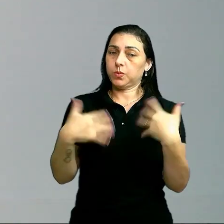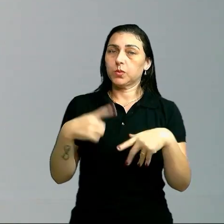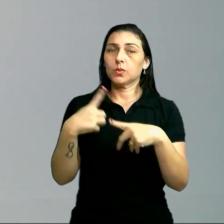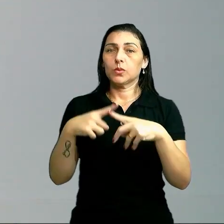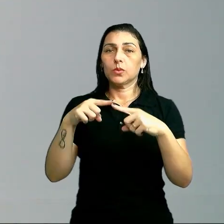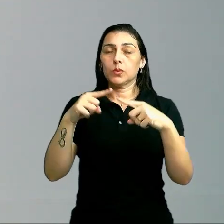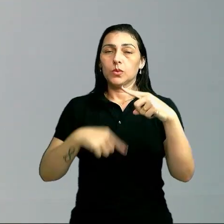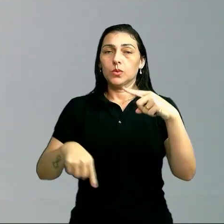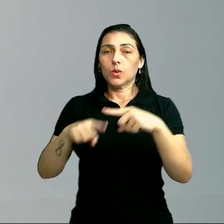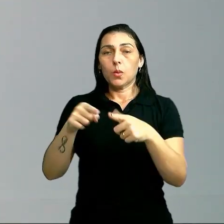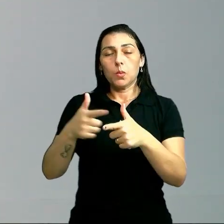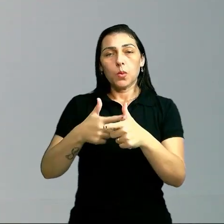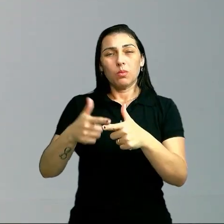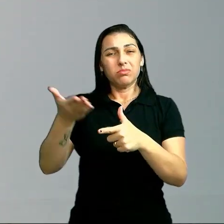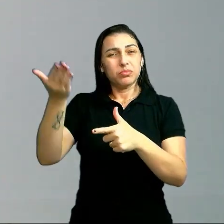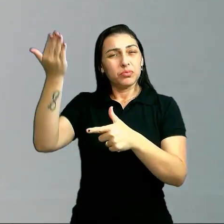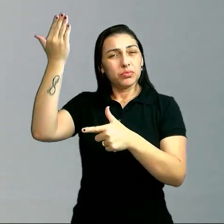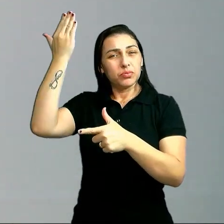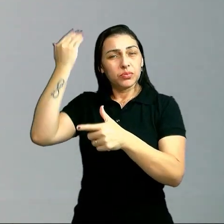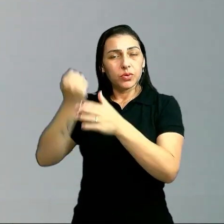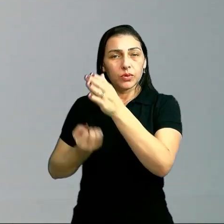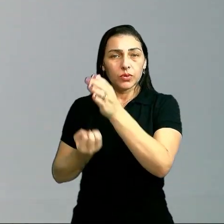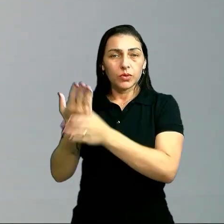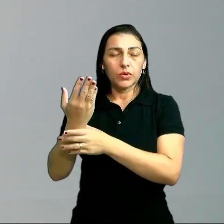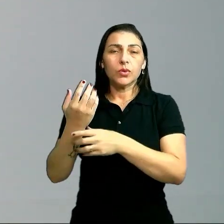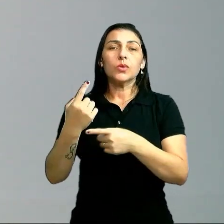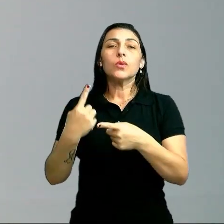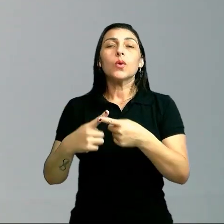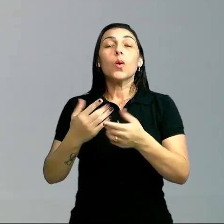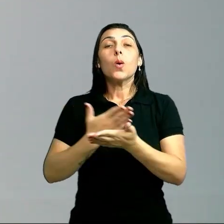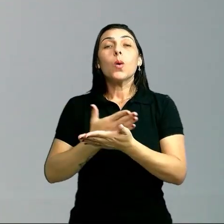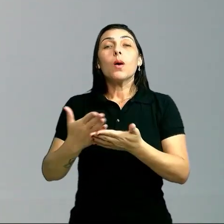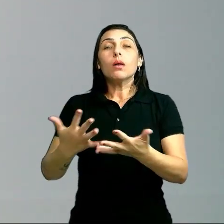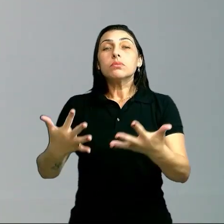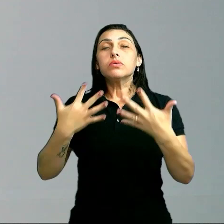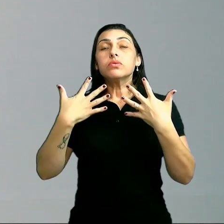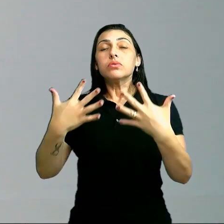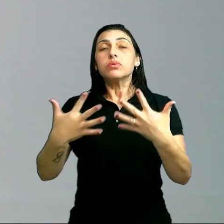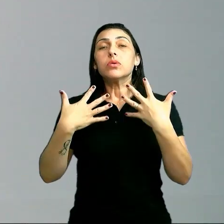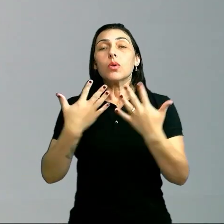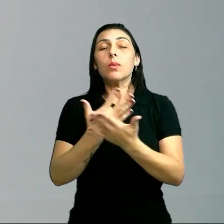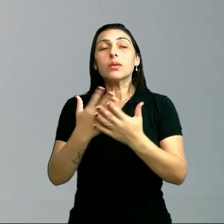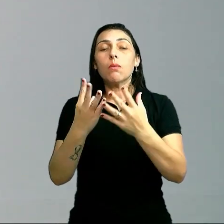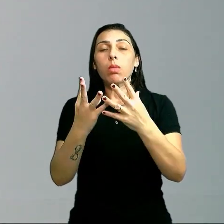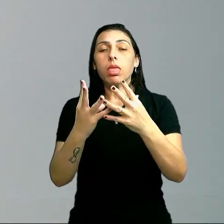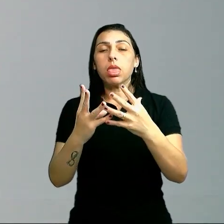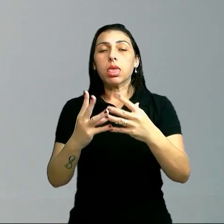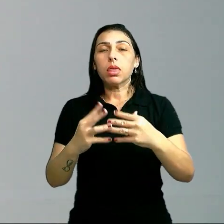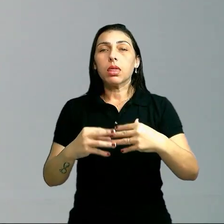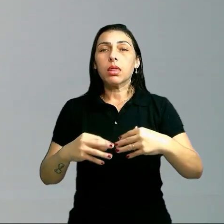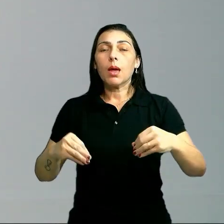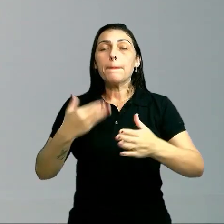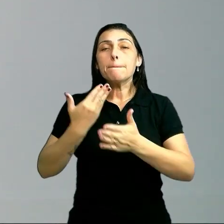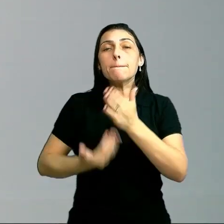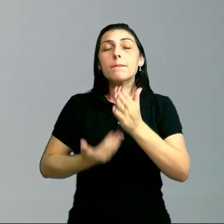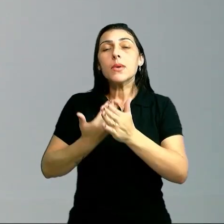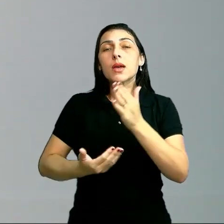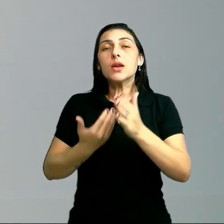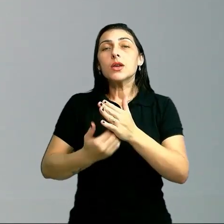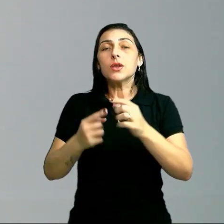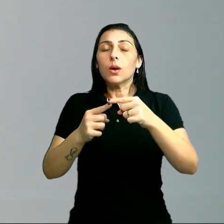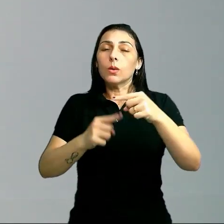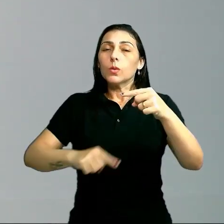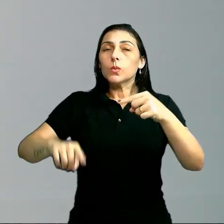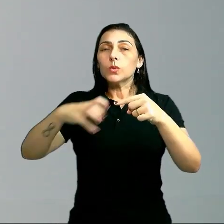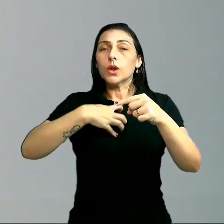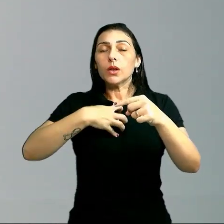quando inventaram lá, né, lá atrás, é que quando começava a aquecer, ele começava a derreter e perdia totalmente o seu